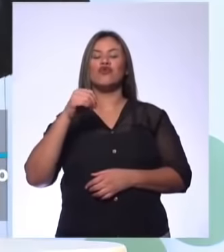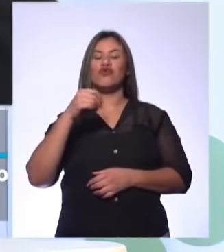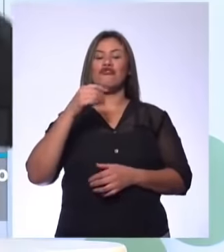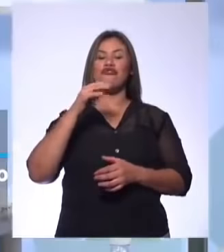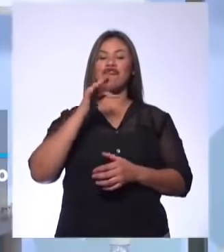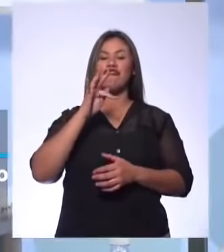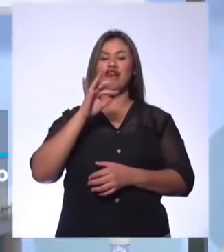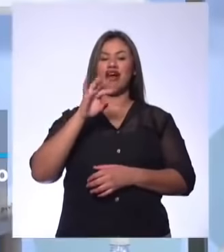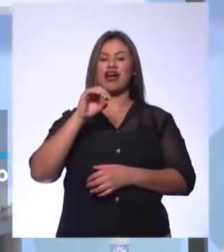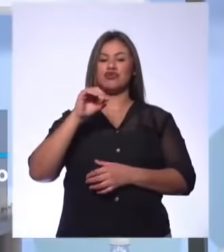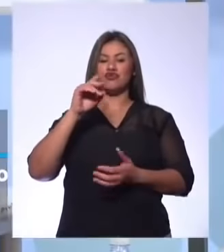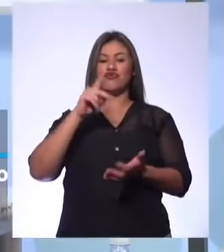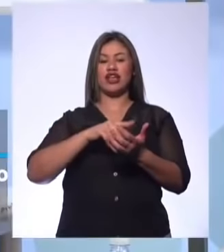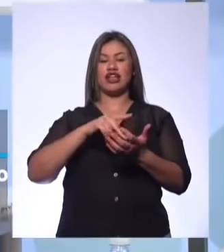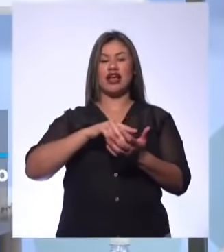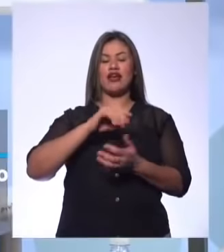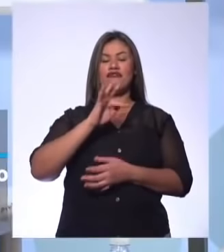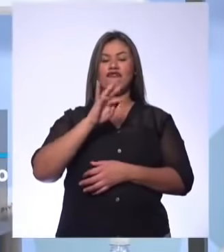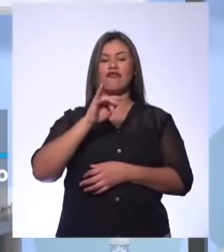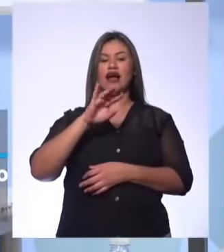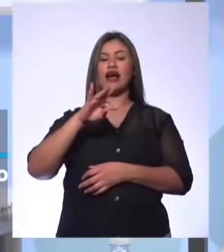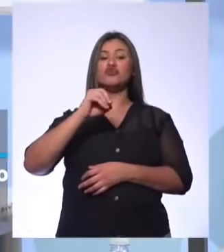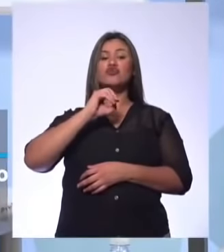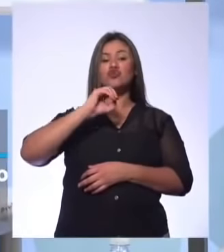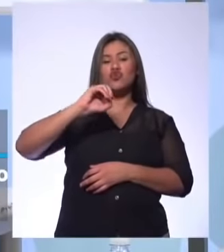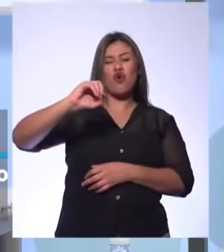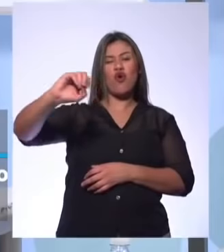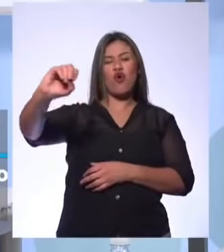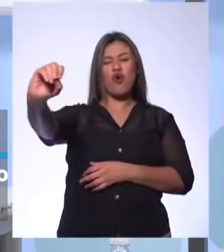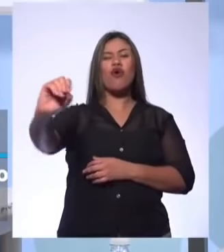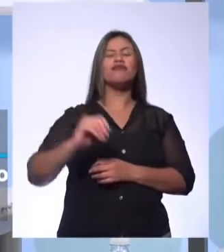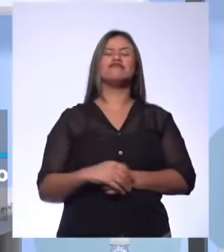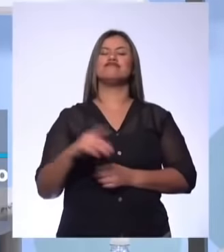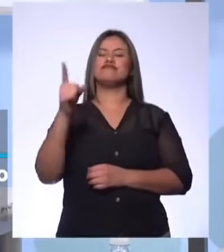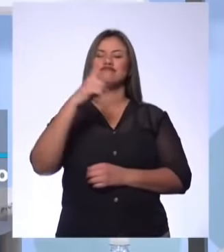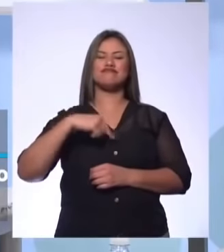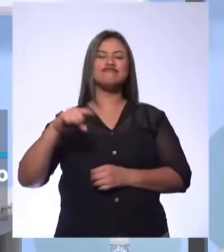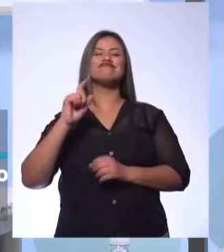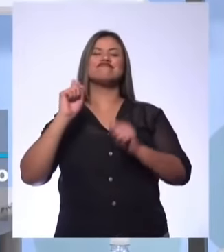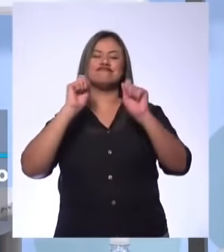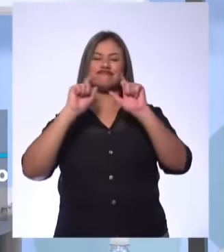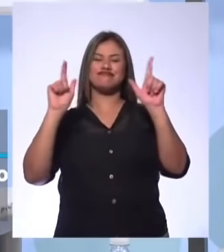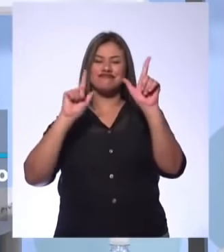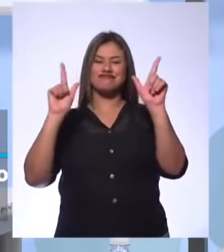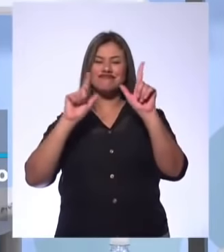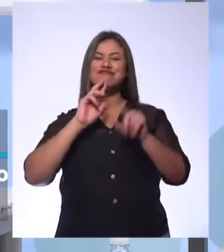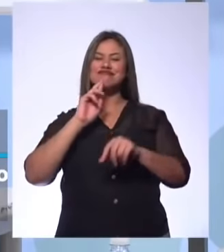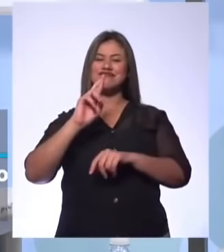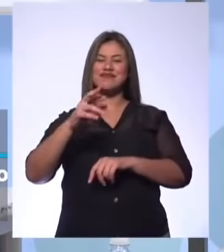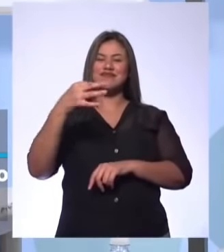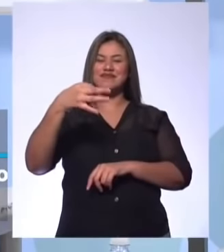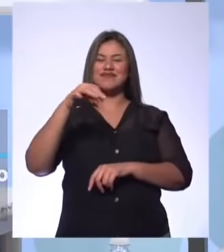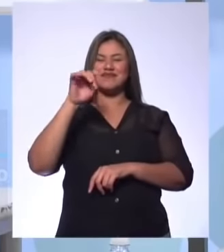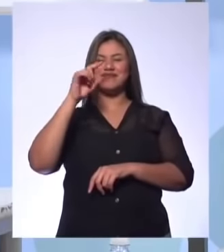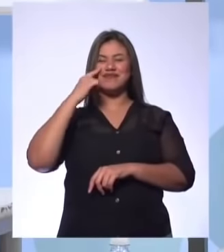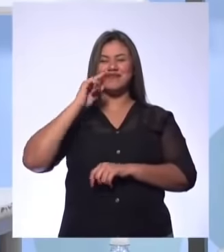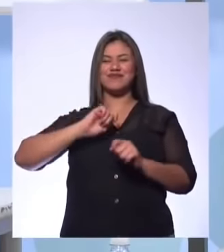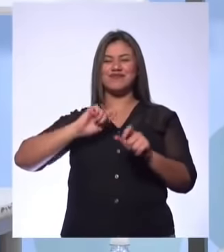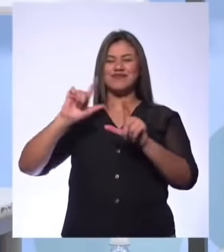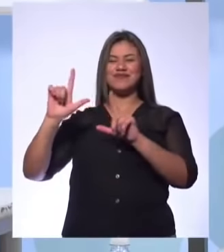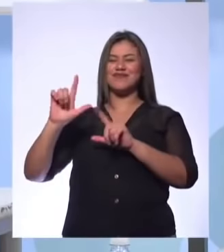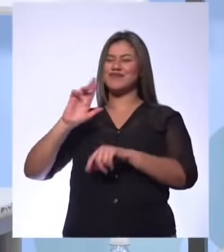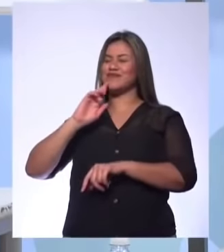fato. Que legal! Todos colocaram fato. Olha, então realmente vocês prestaram atenção na aula. Vou colocar então a resposta na